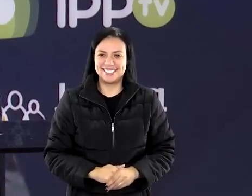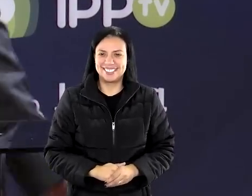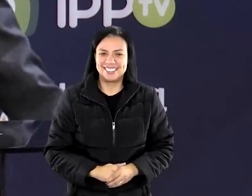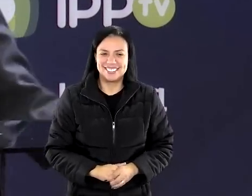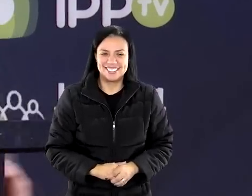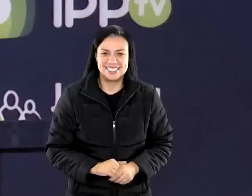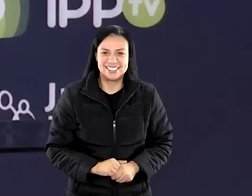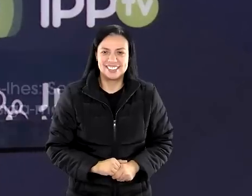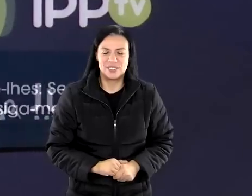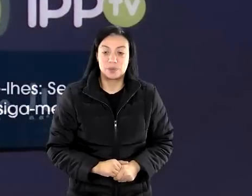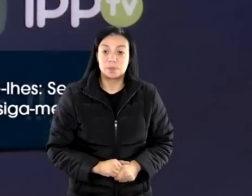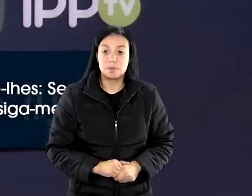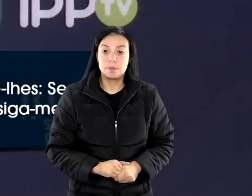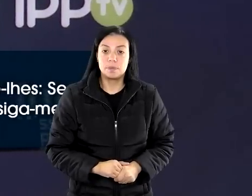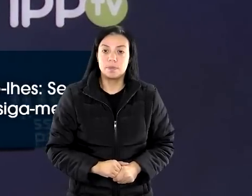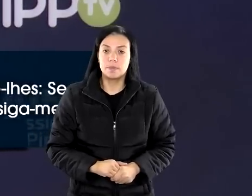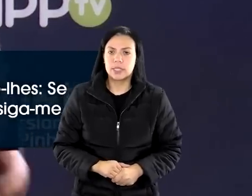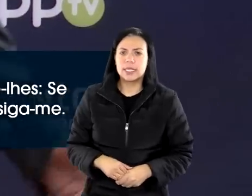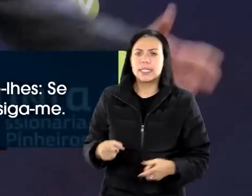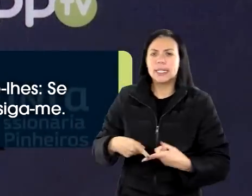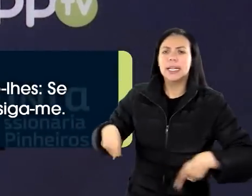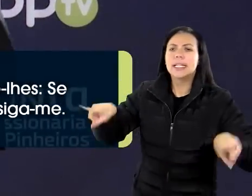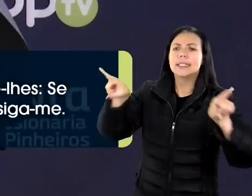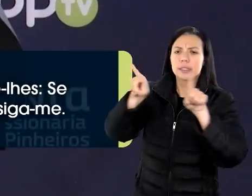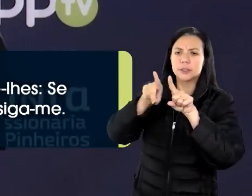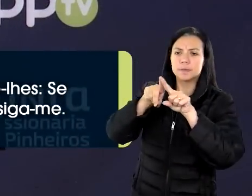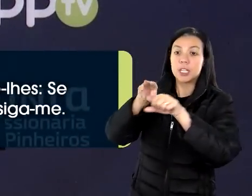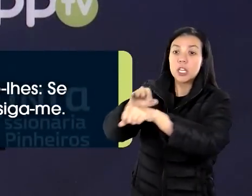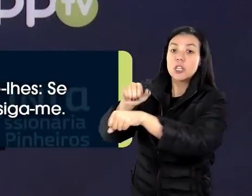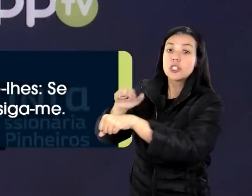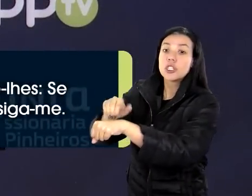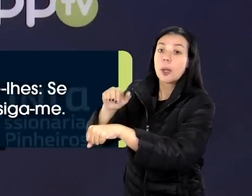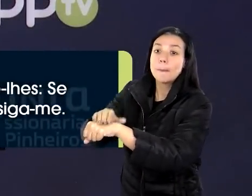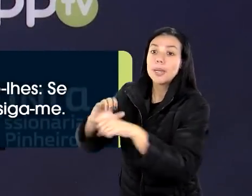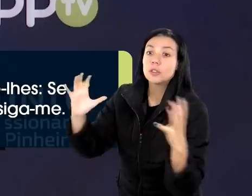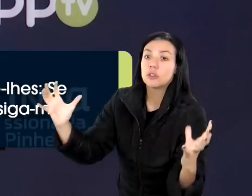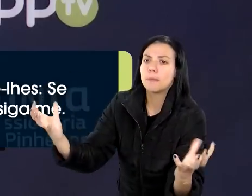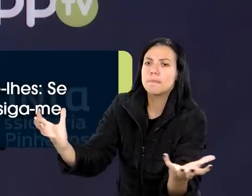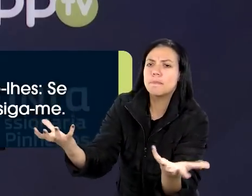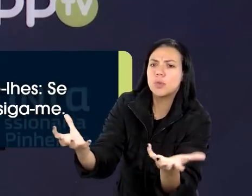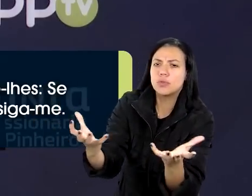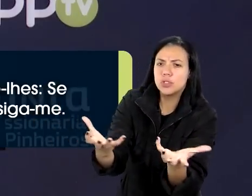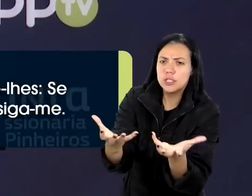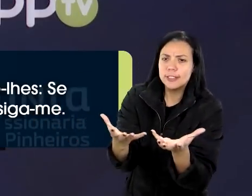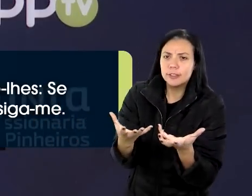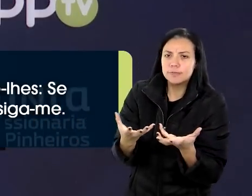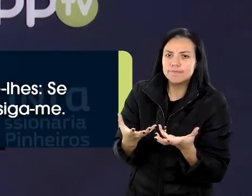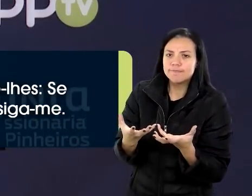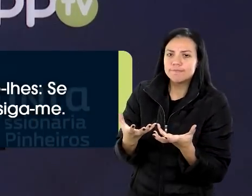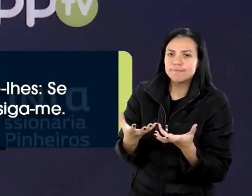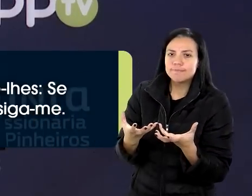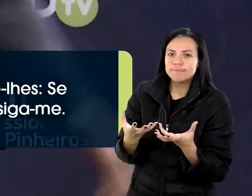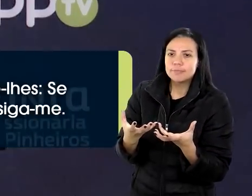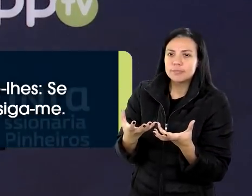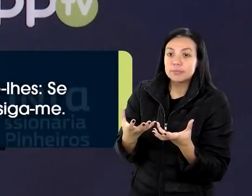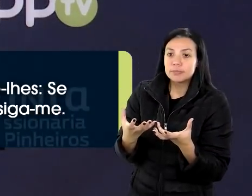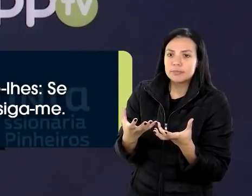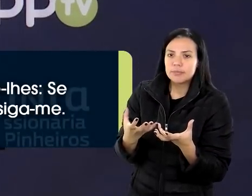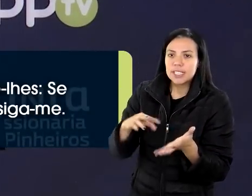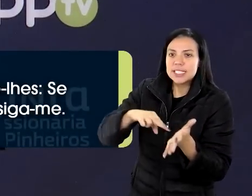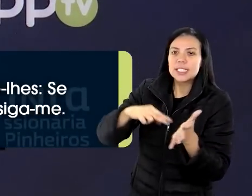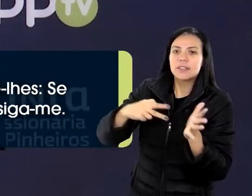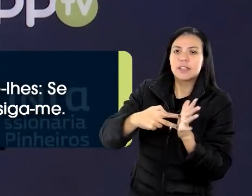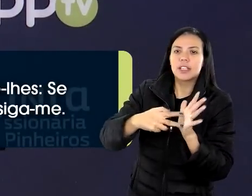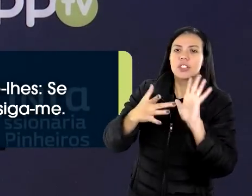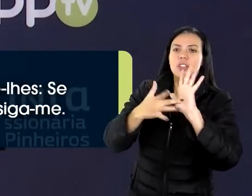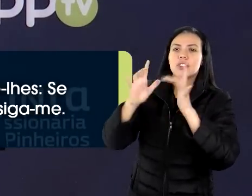O que é que diz aí? Então, convocando o quê? A multidão. É como se Jesus estivesse na